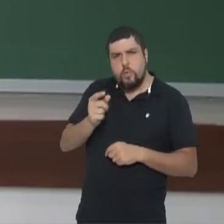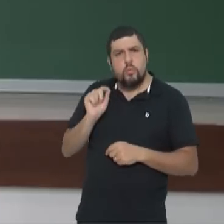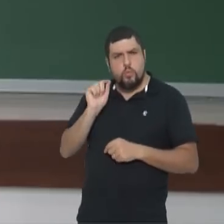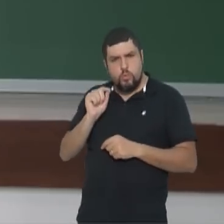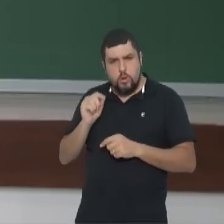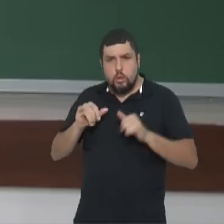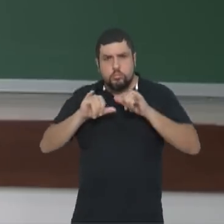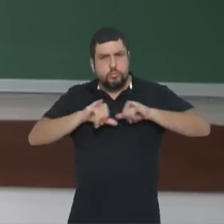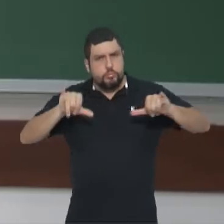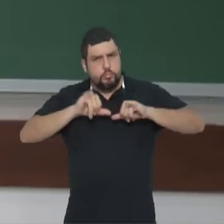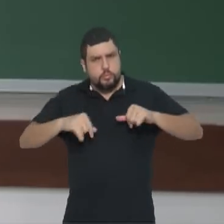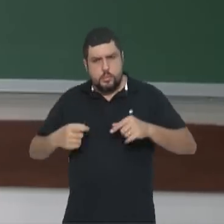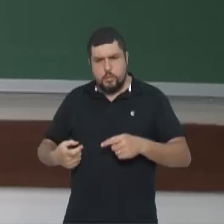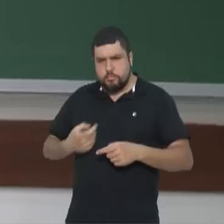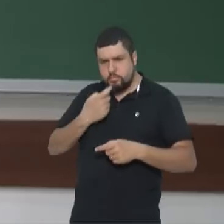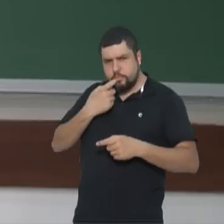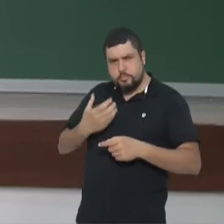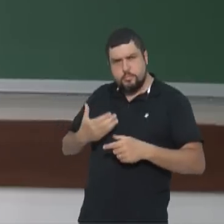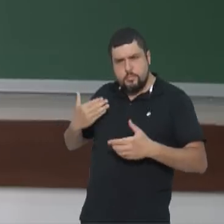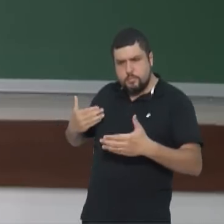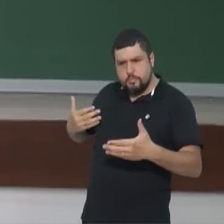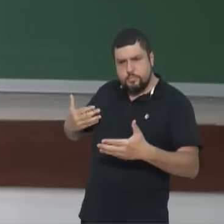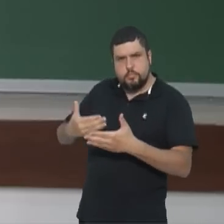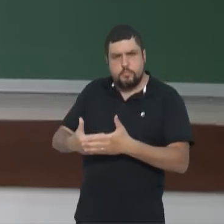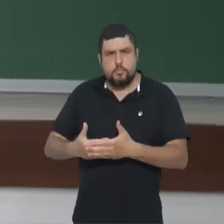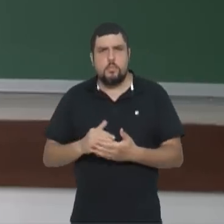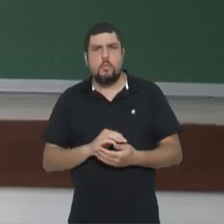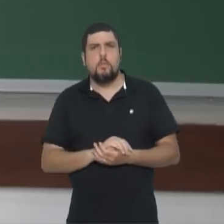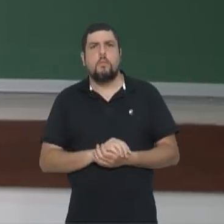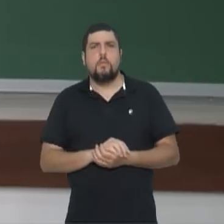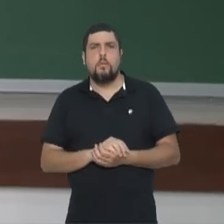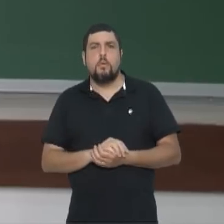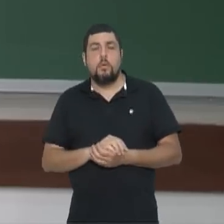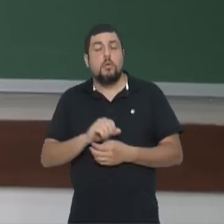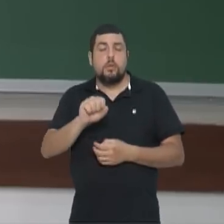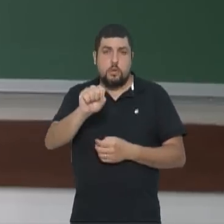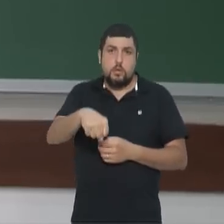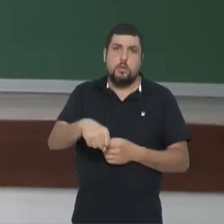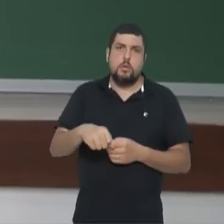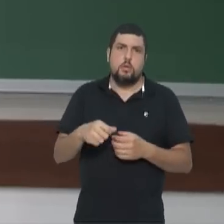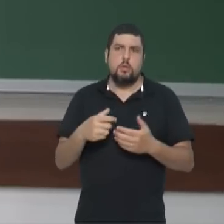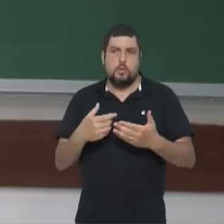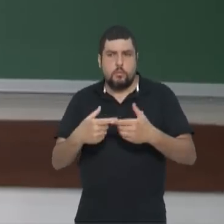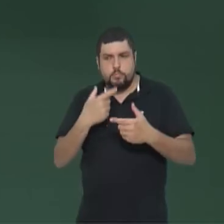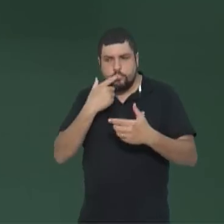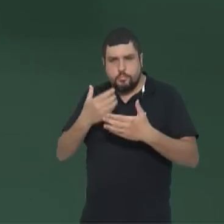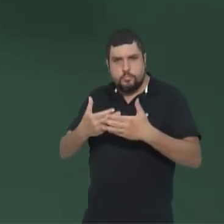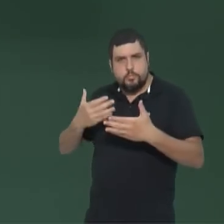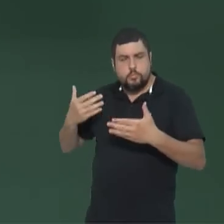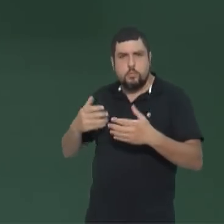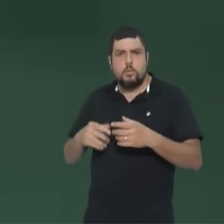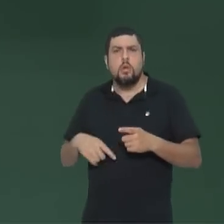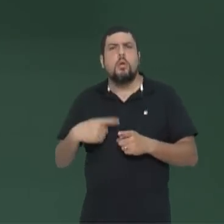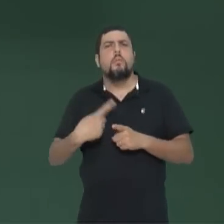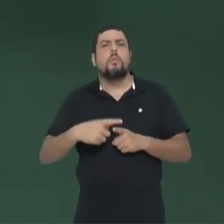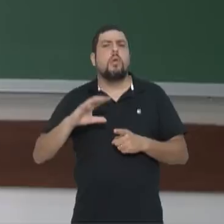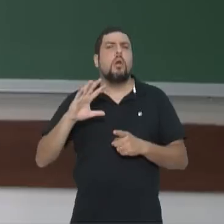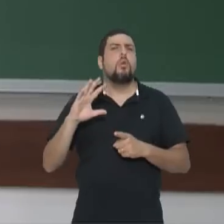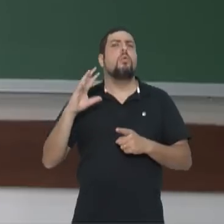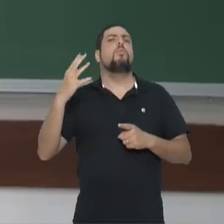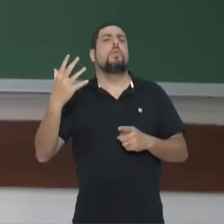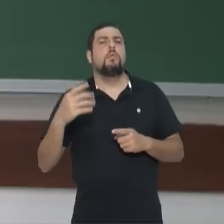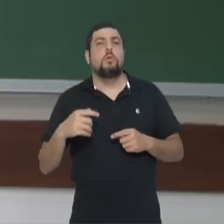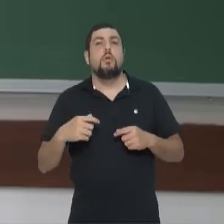algo que esteja, né, na mídia, enfim. Sim. Então, por que eu tenho que colocar esse quando? Porque eu tenho